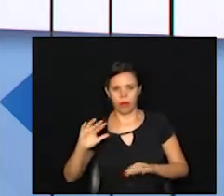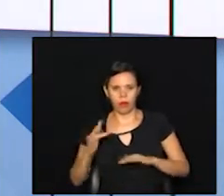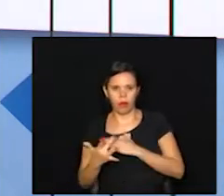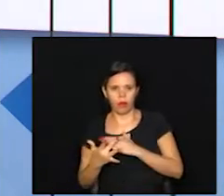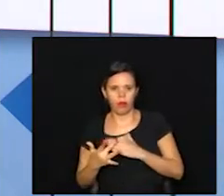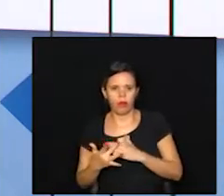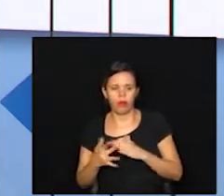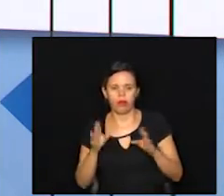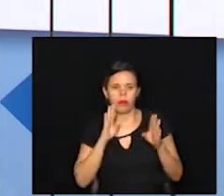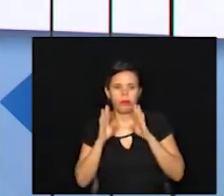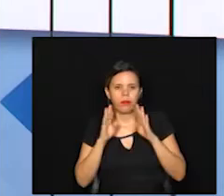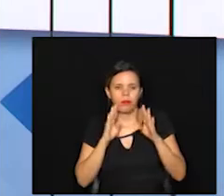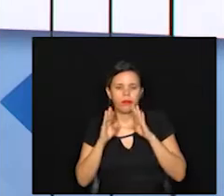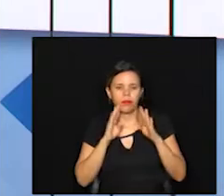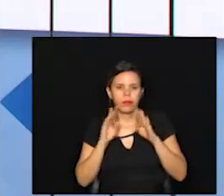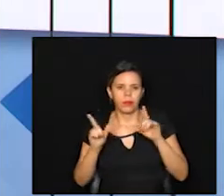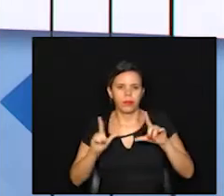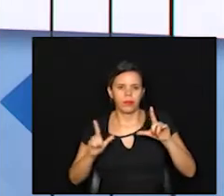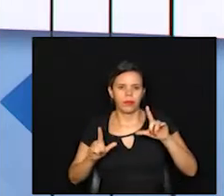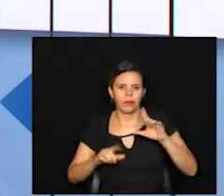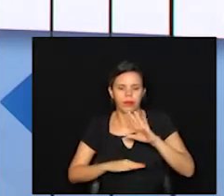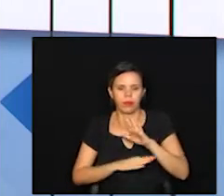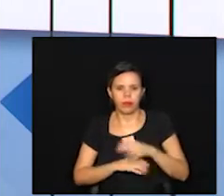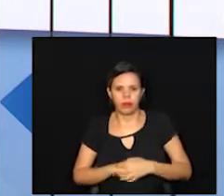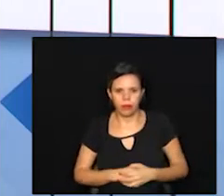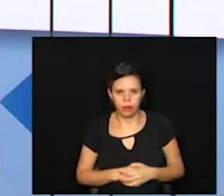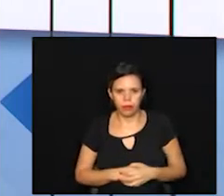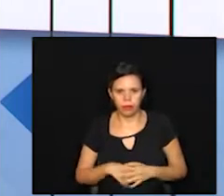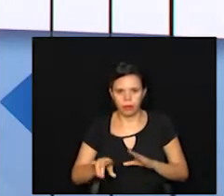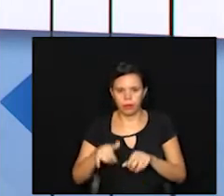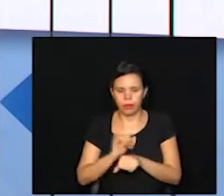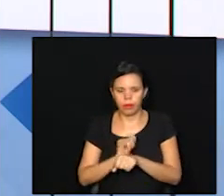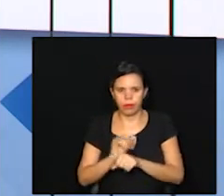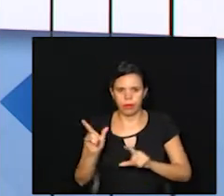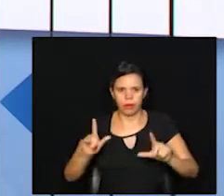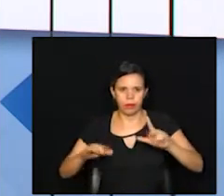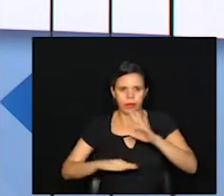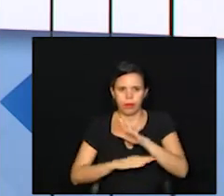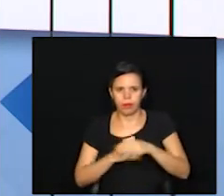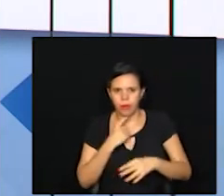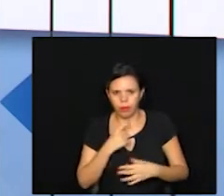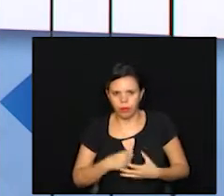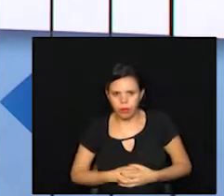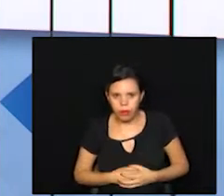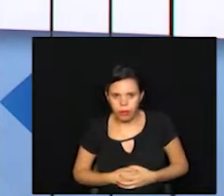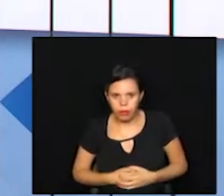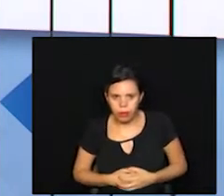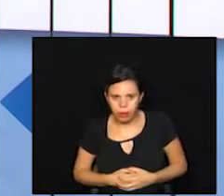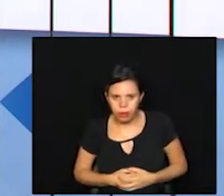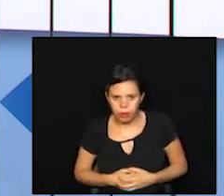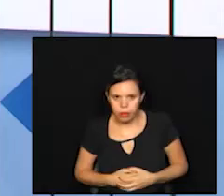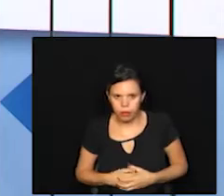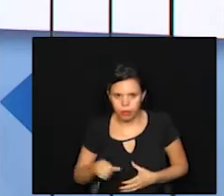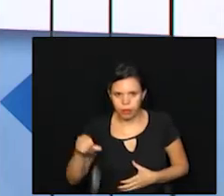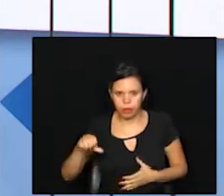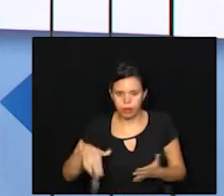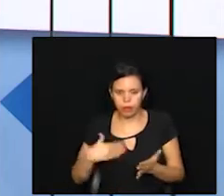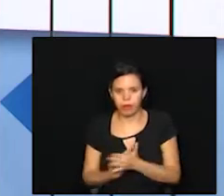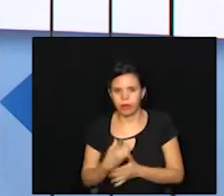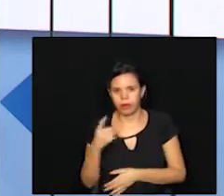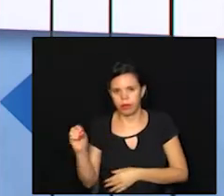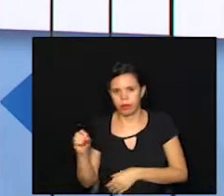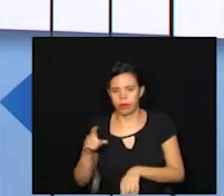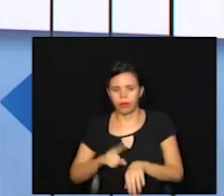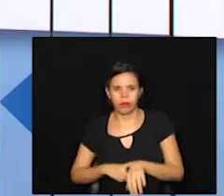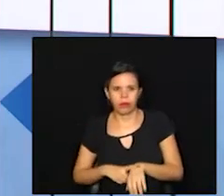sociais. facebook.com/TV Câmara Campinas, youtube.com/TV Câmara Campinas. Das 9 às 10,